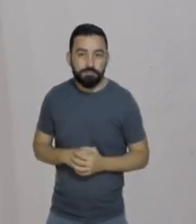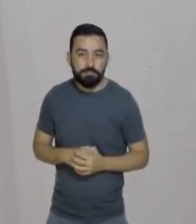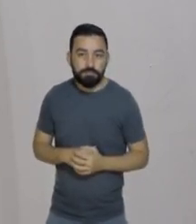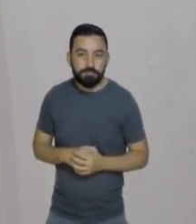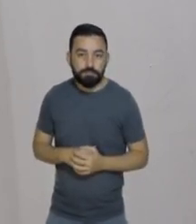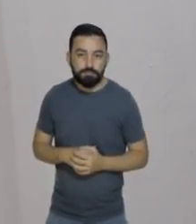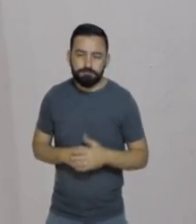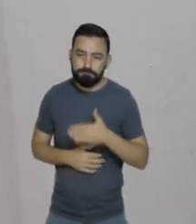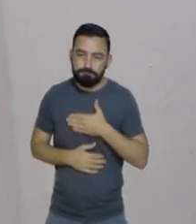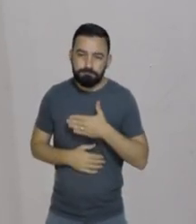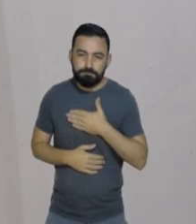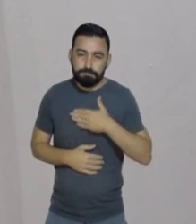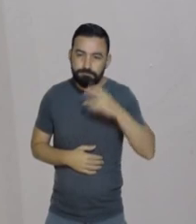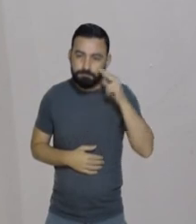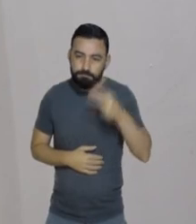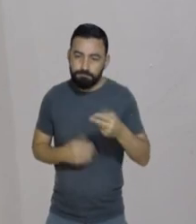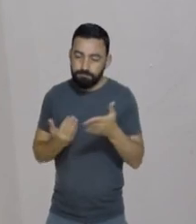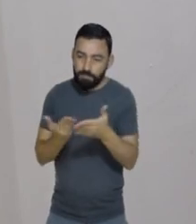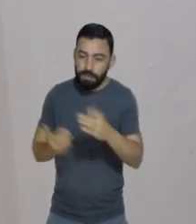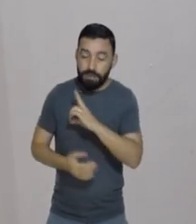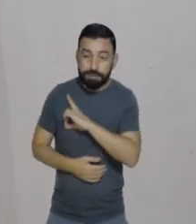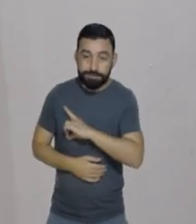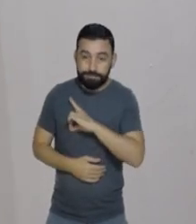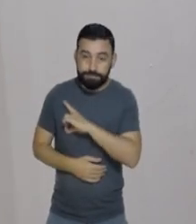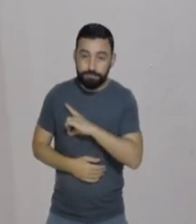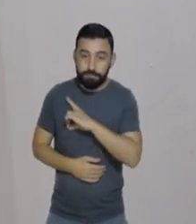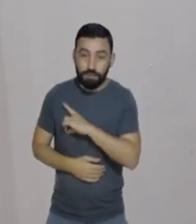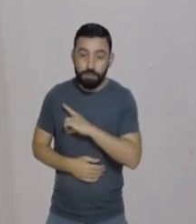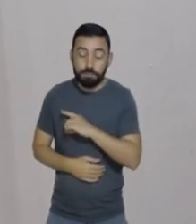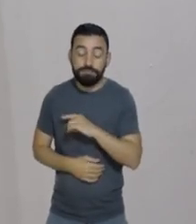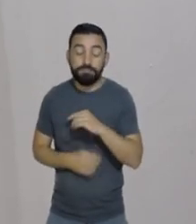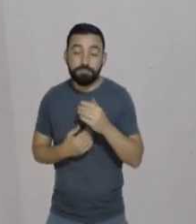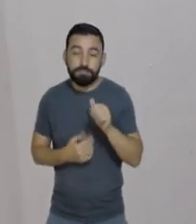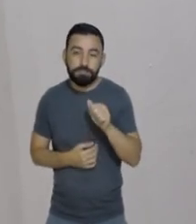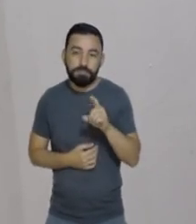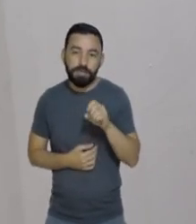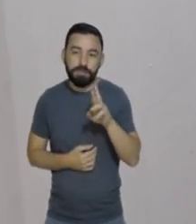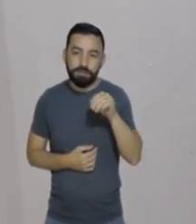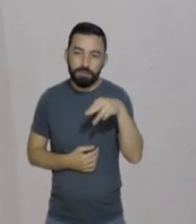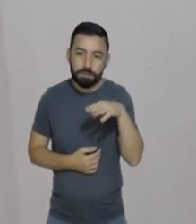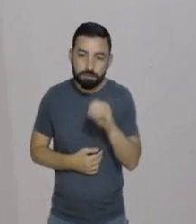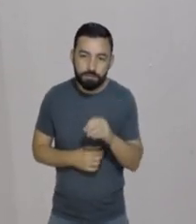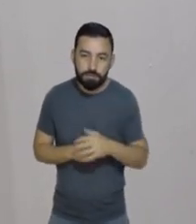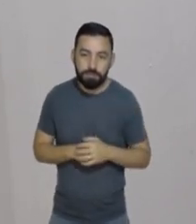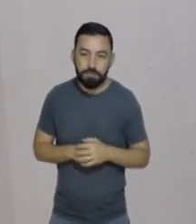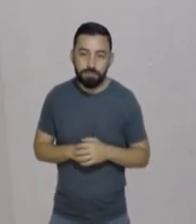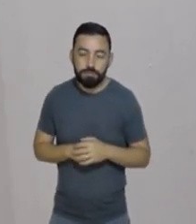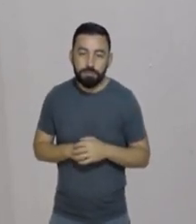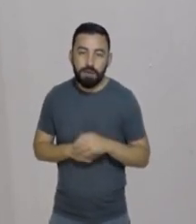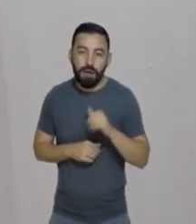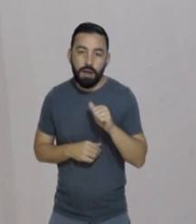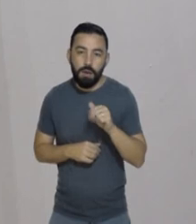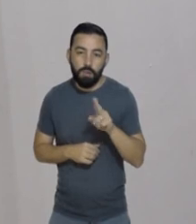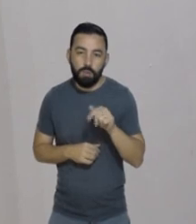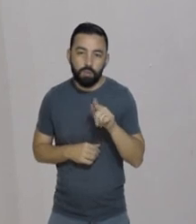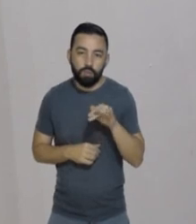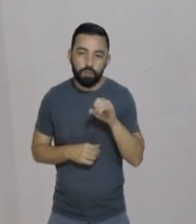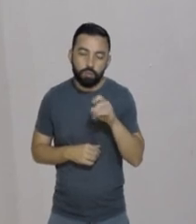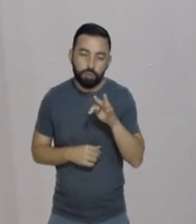meu reconhecimento aos delegados Dr. Adriano Spolaor, Dr. Augusto